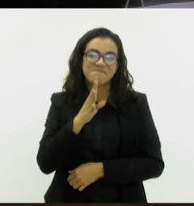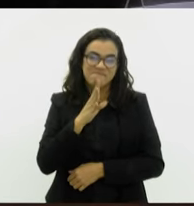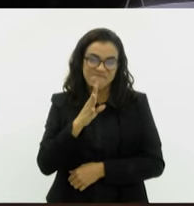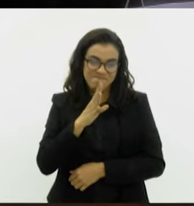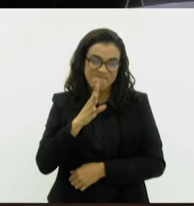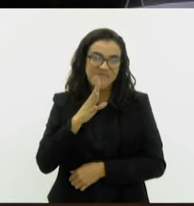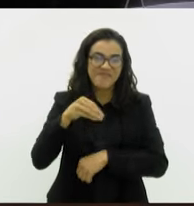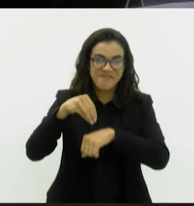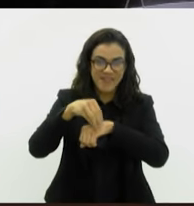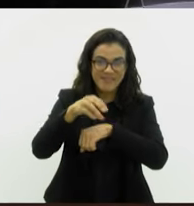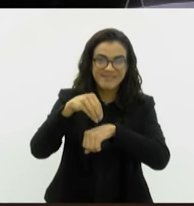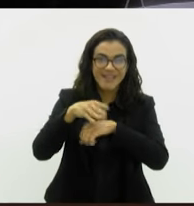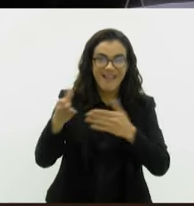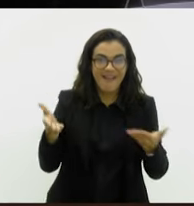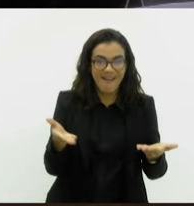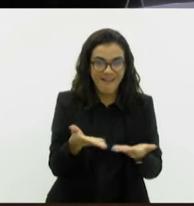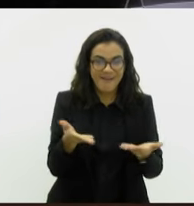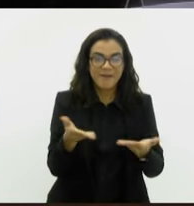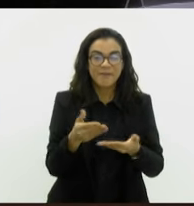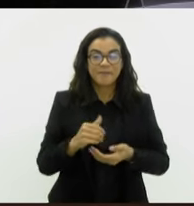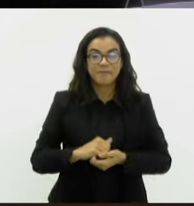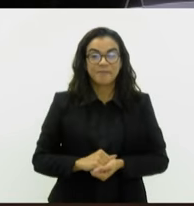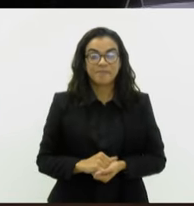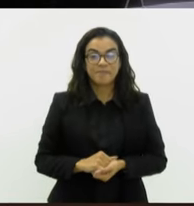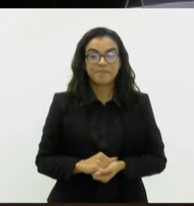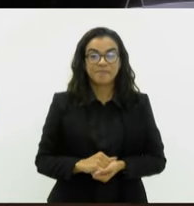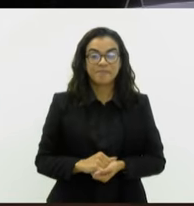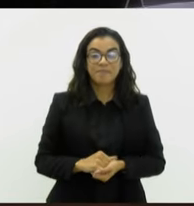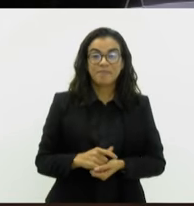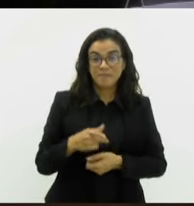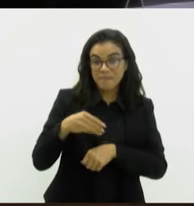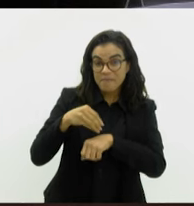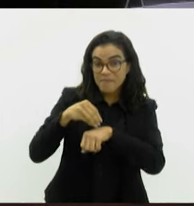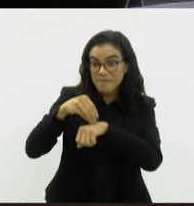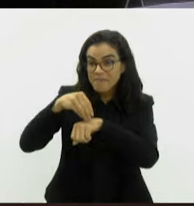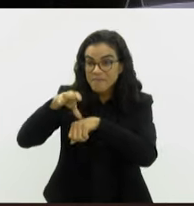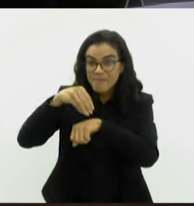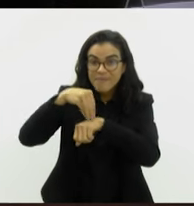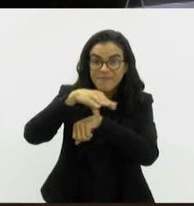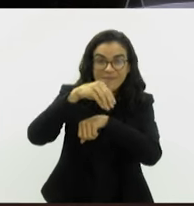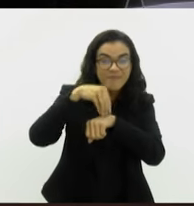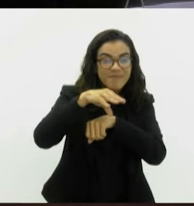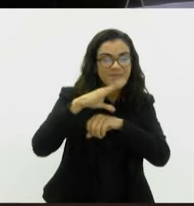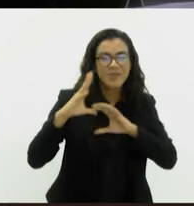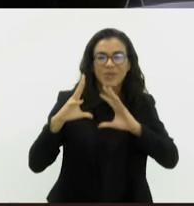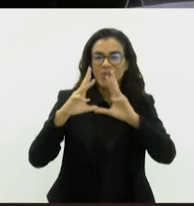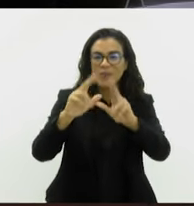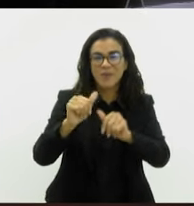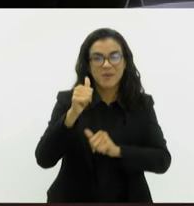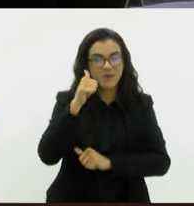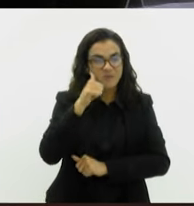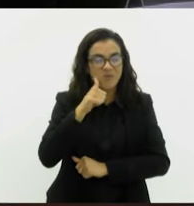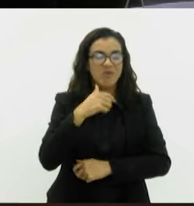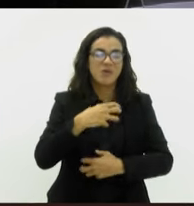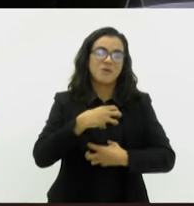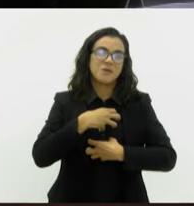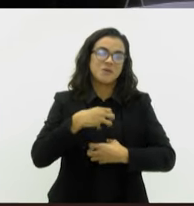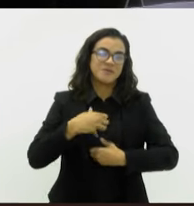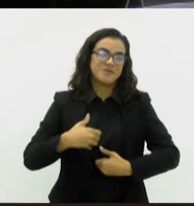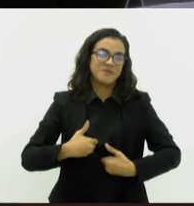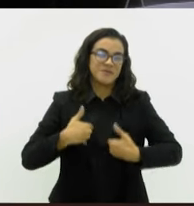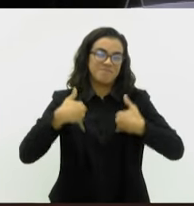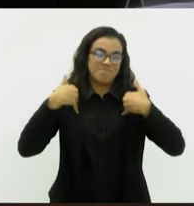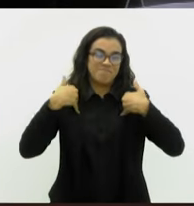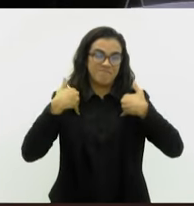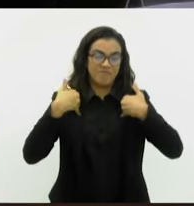passada aqui e dizer falando para ela eu digo para todas as mulheres o quanto eu me quando se